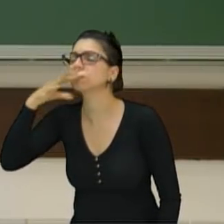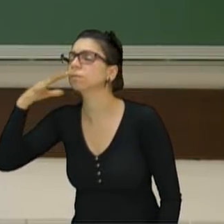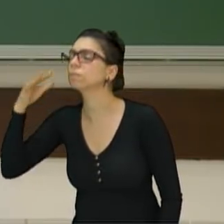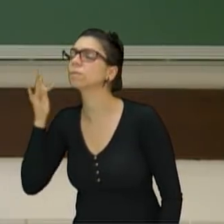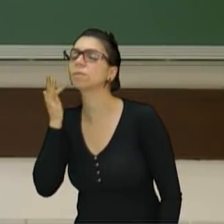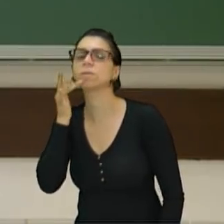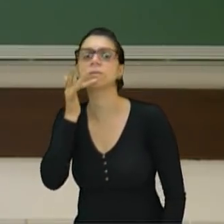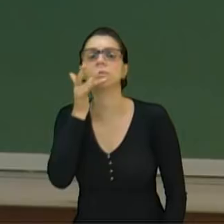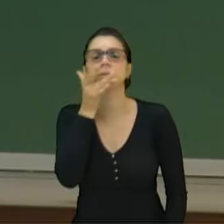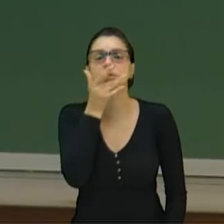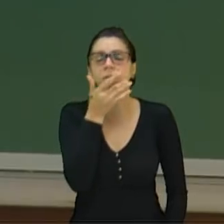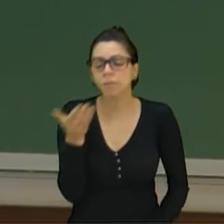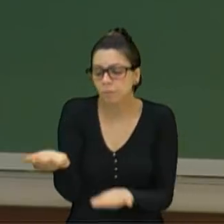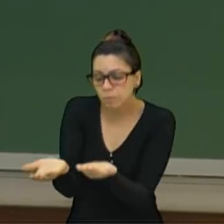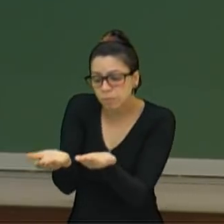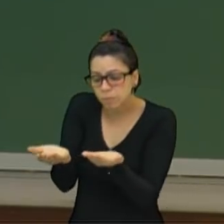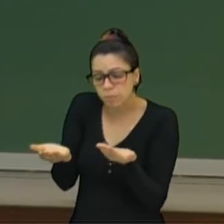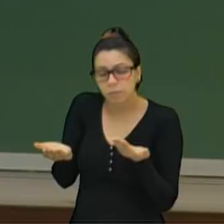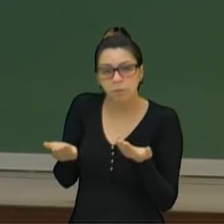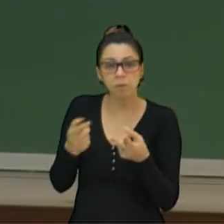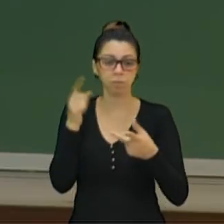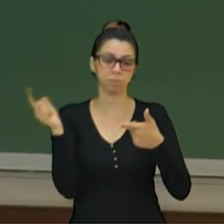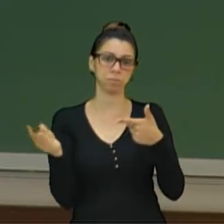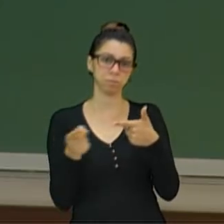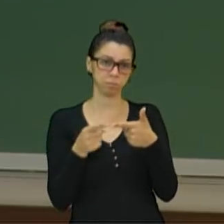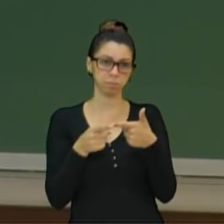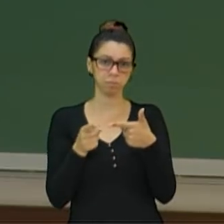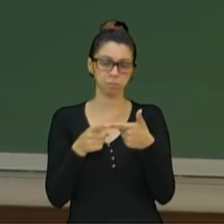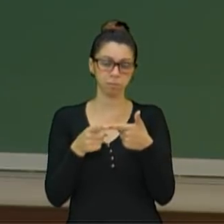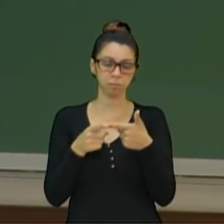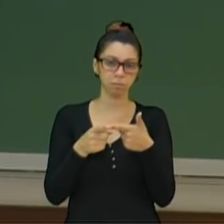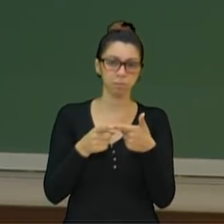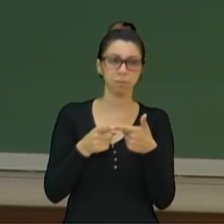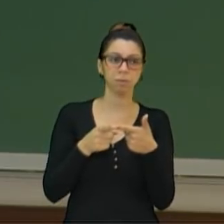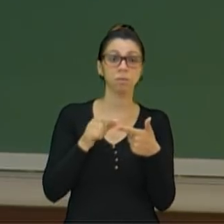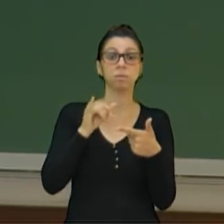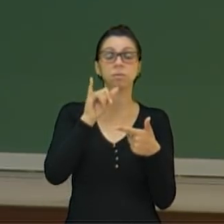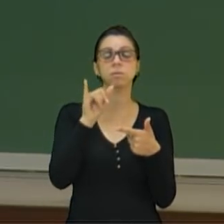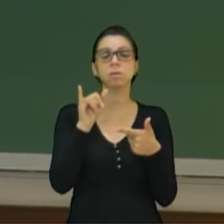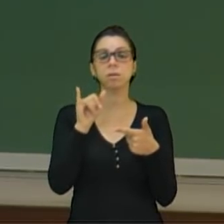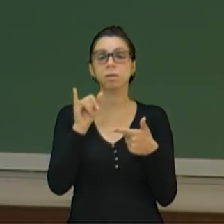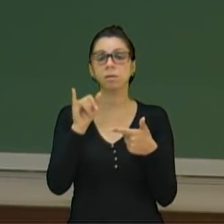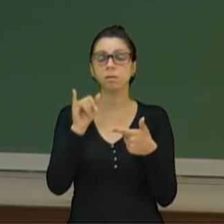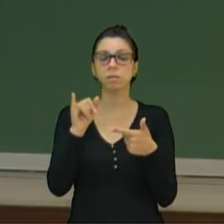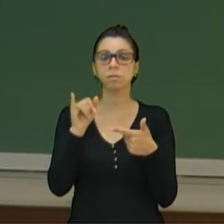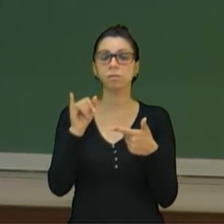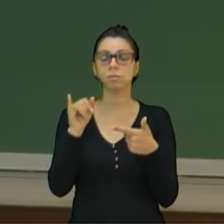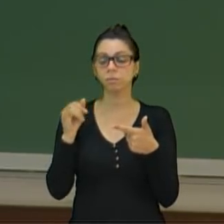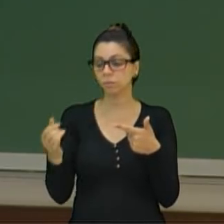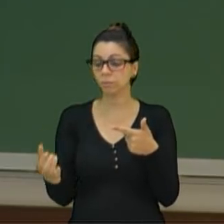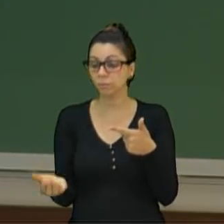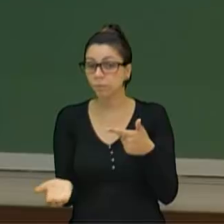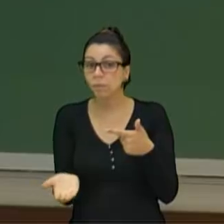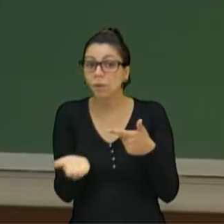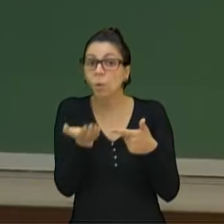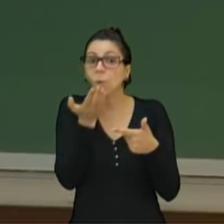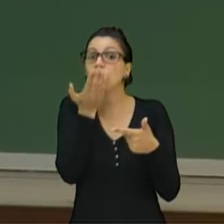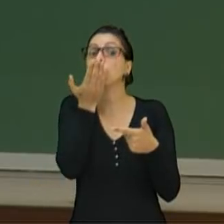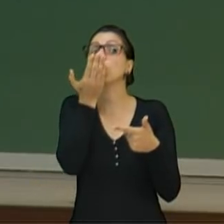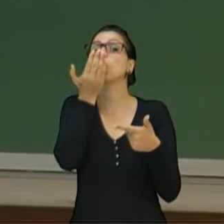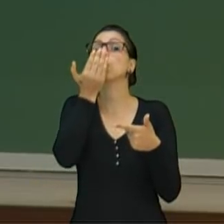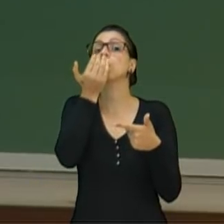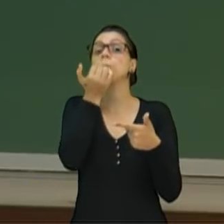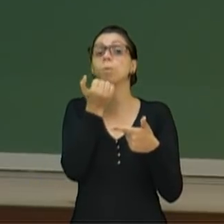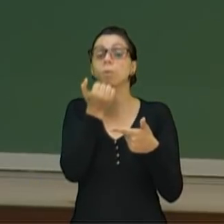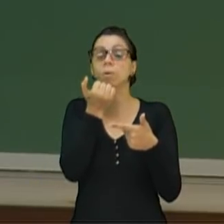tá quentinho. Segundo sentido. Quando você coloca na boca, ele encostou na língua. Aí você sentiu